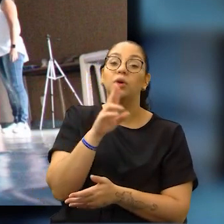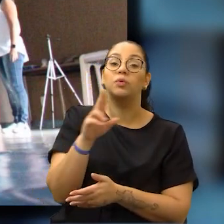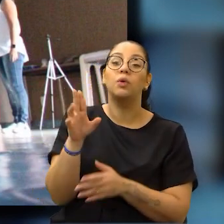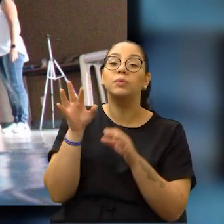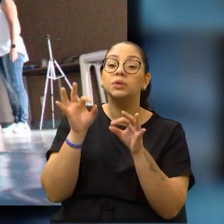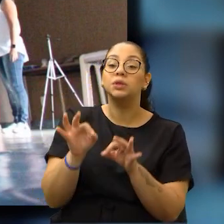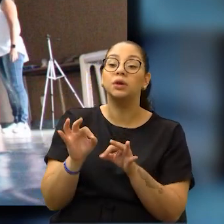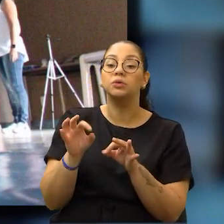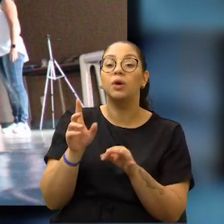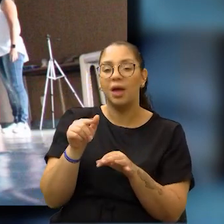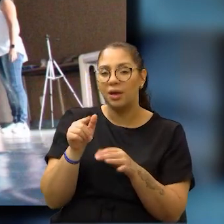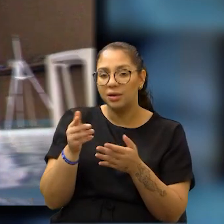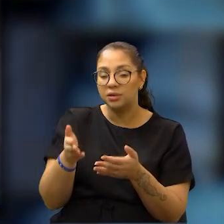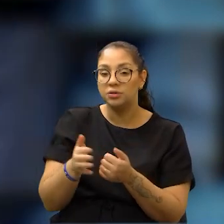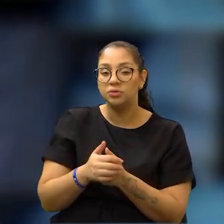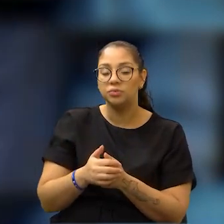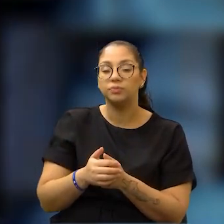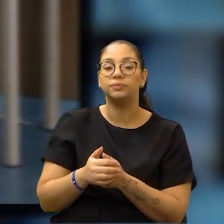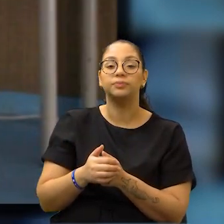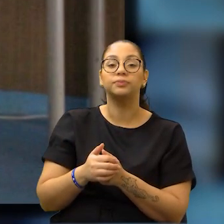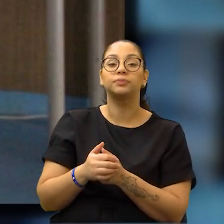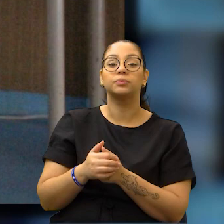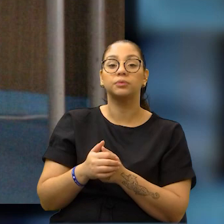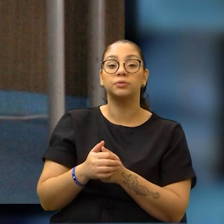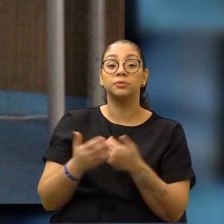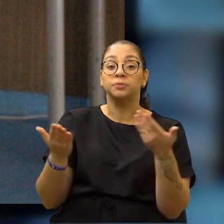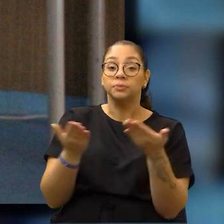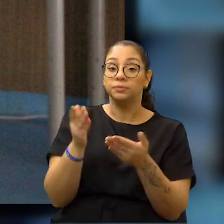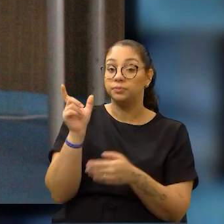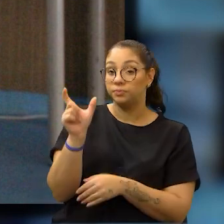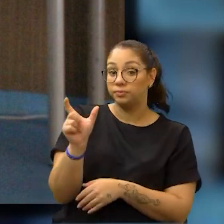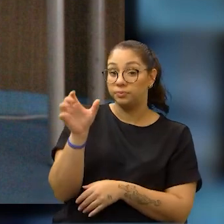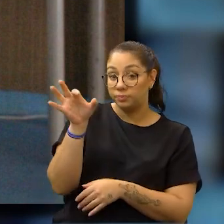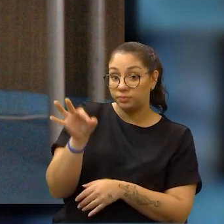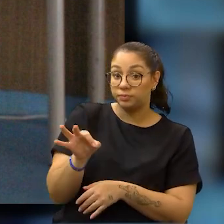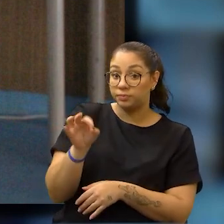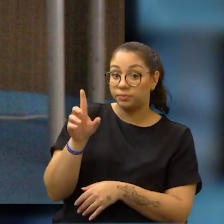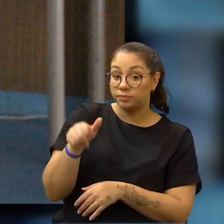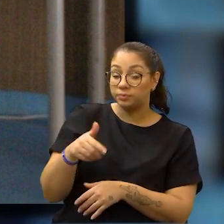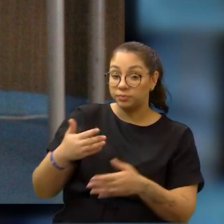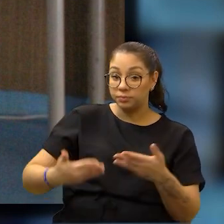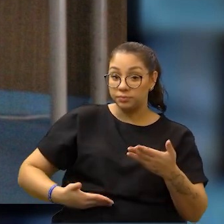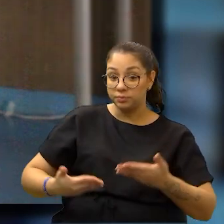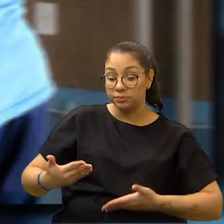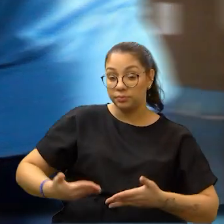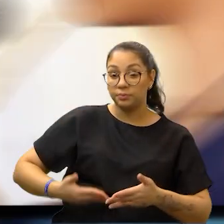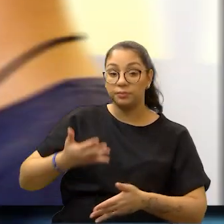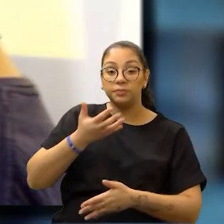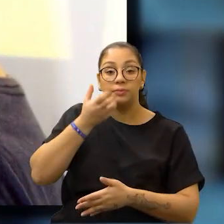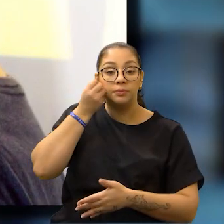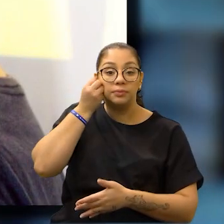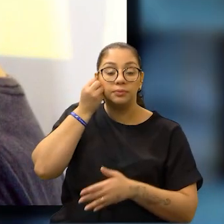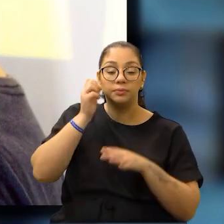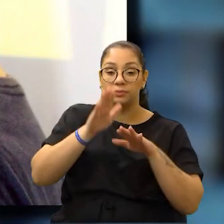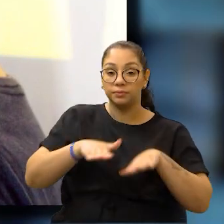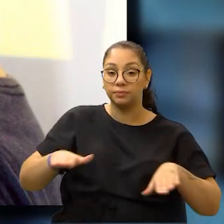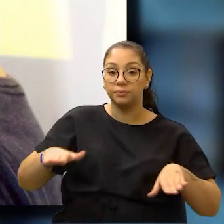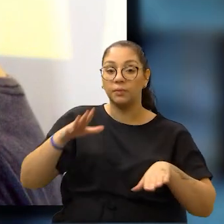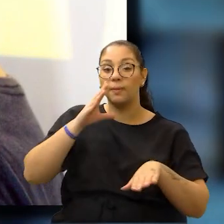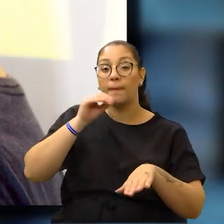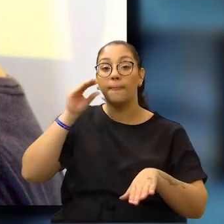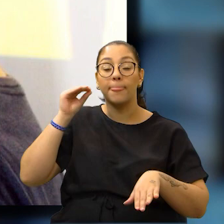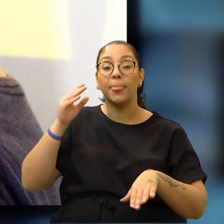qual a nominação correta, seria isso. Hoje o termo que se usa, né, é o serviço de acolhimento para